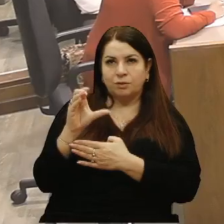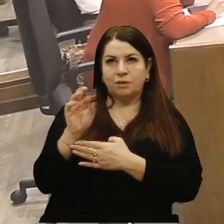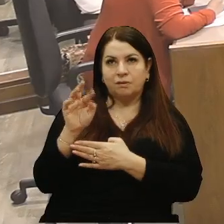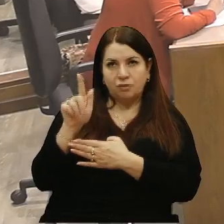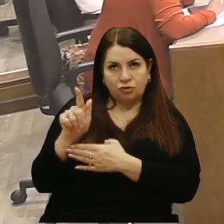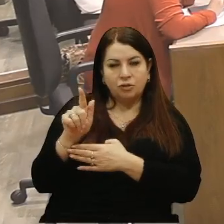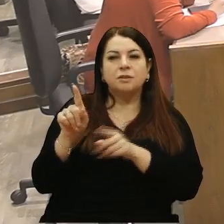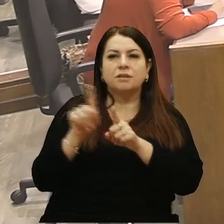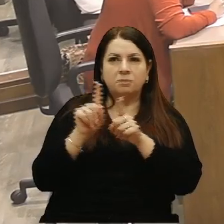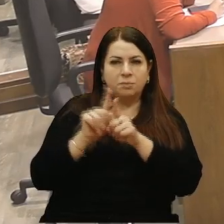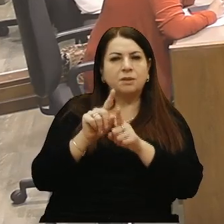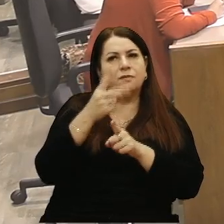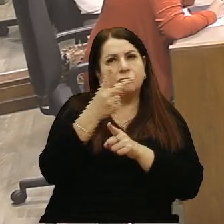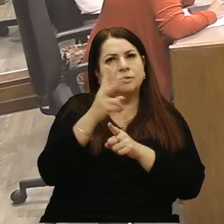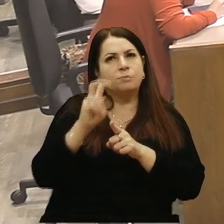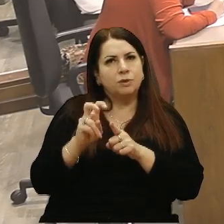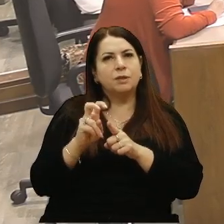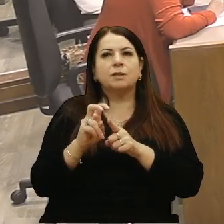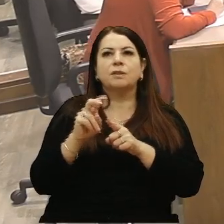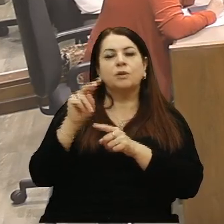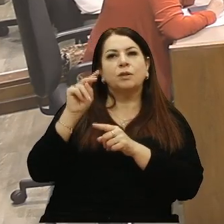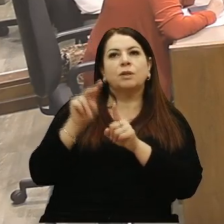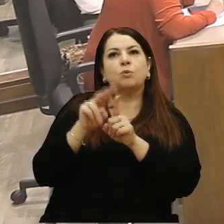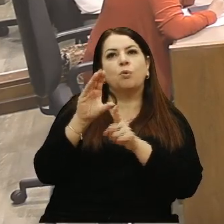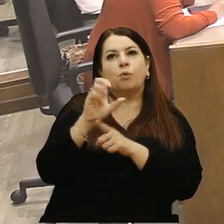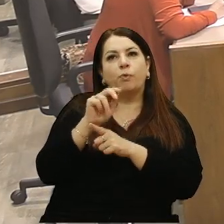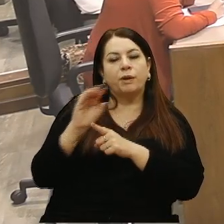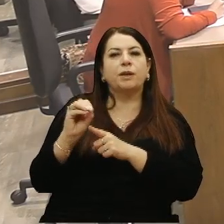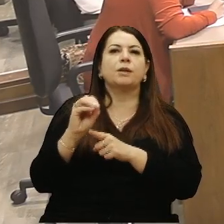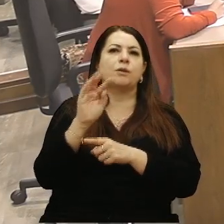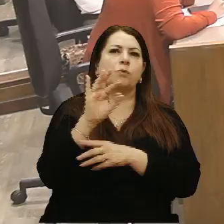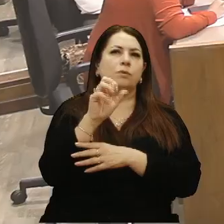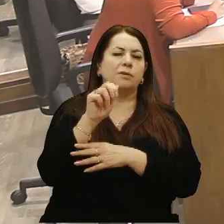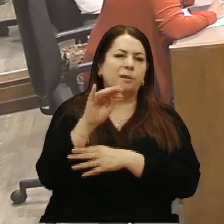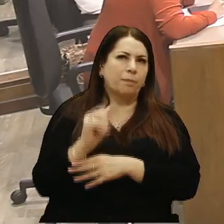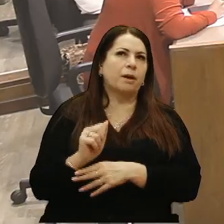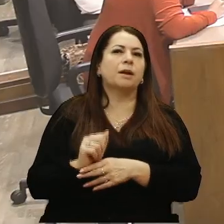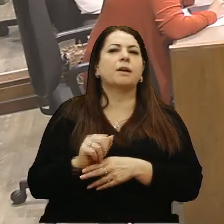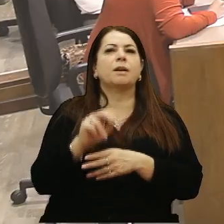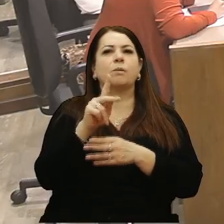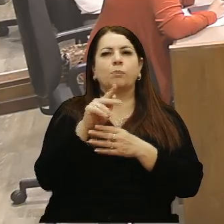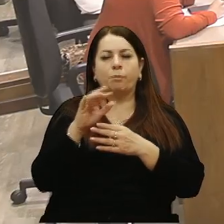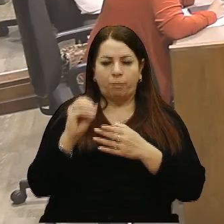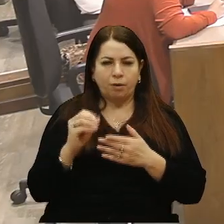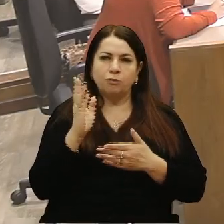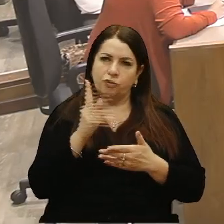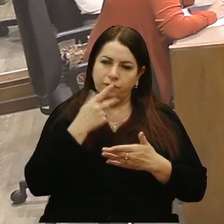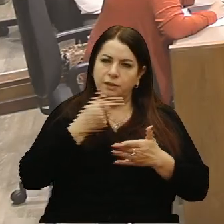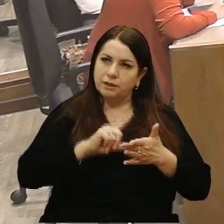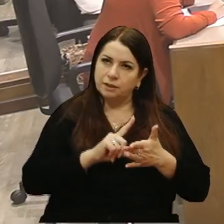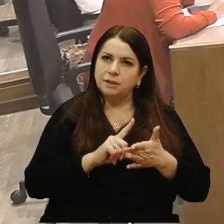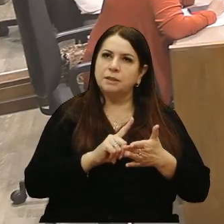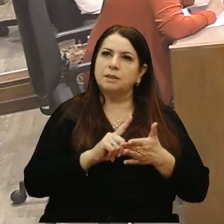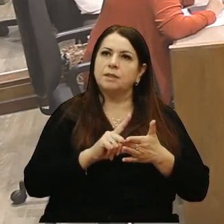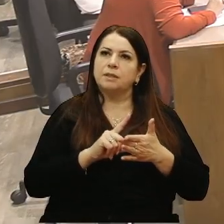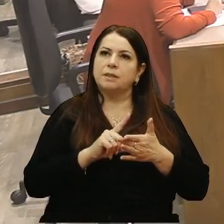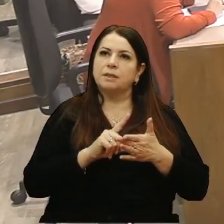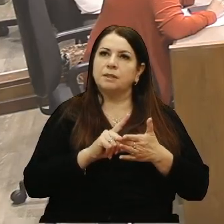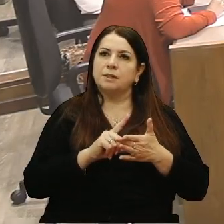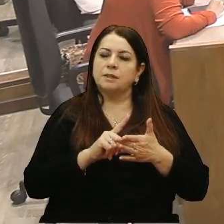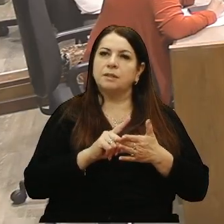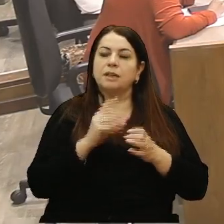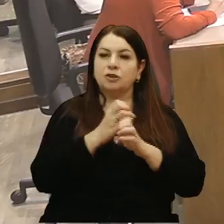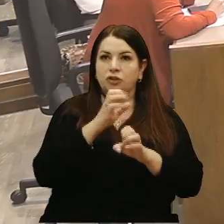o Rodrigo, da 25ª, o Coelho e a Tamara, o Paulo Paglioli, já citei aqui há pouco, engenheiro ambiental